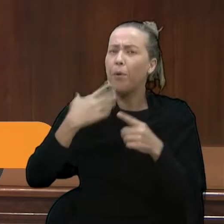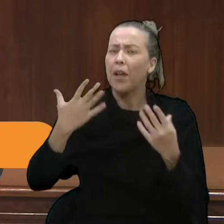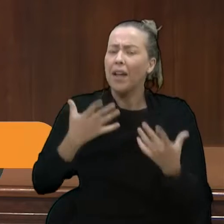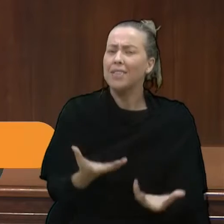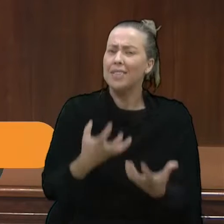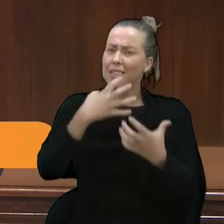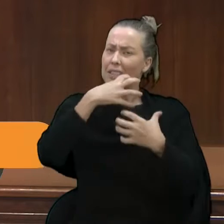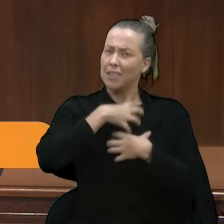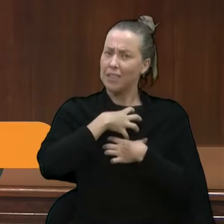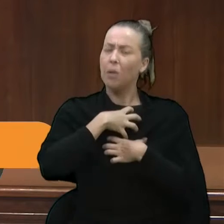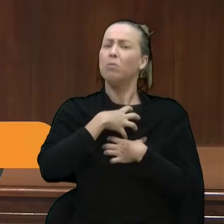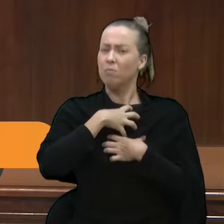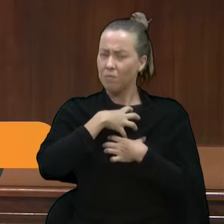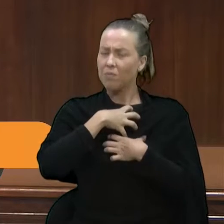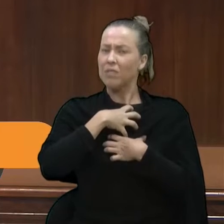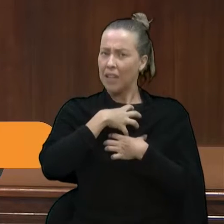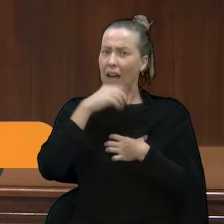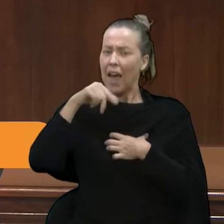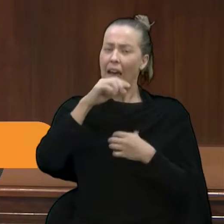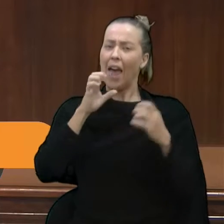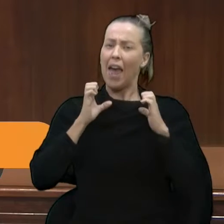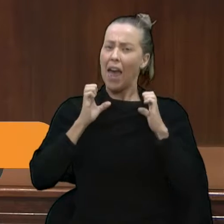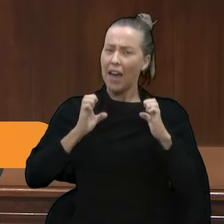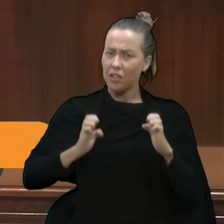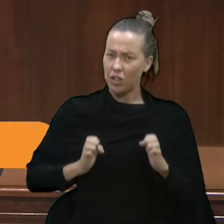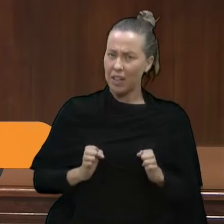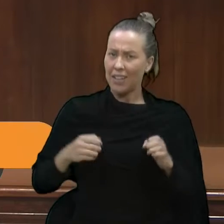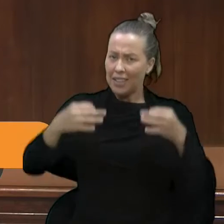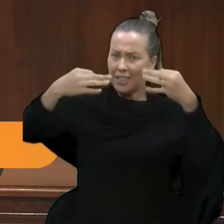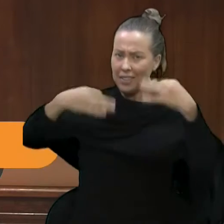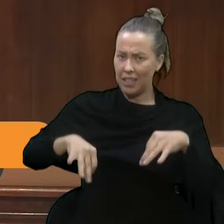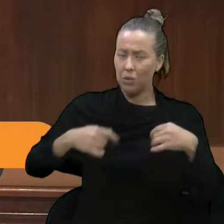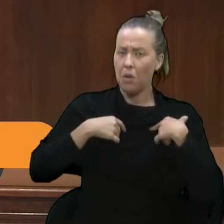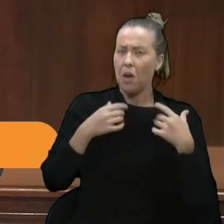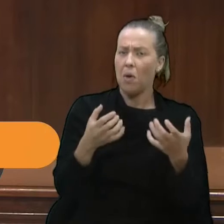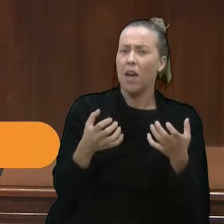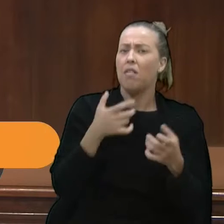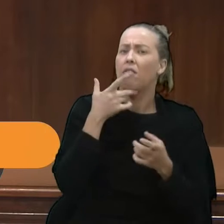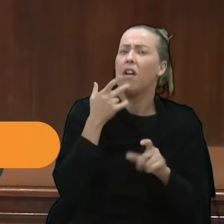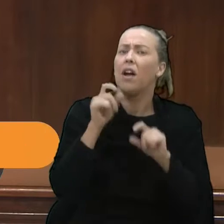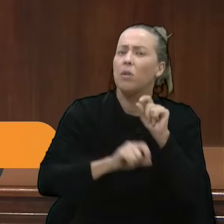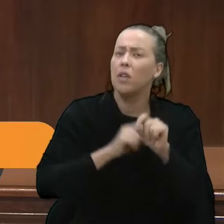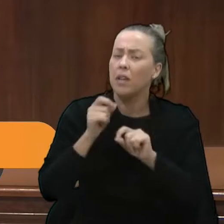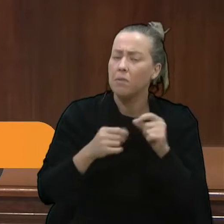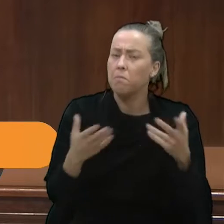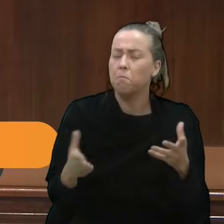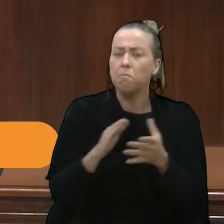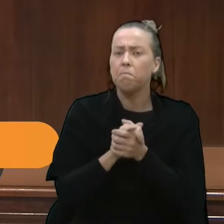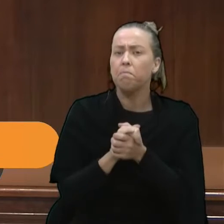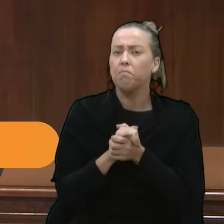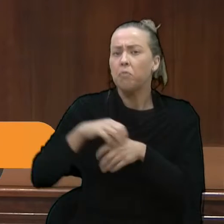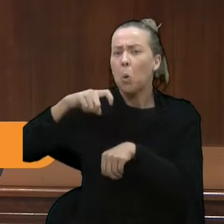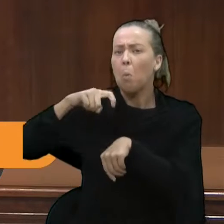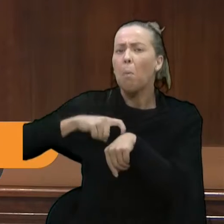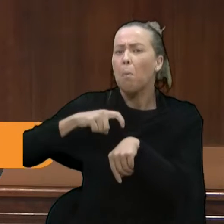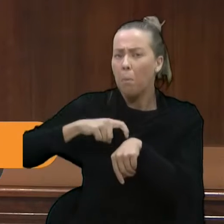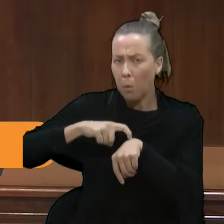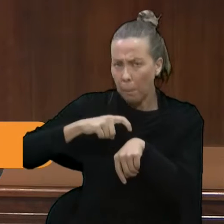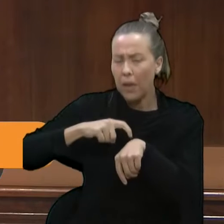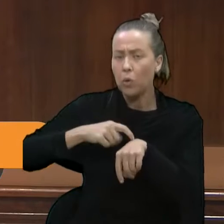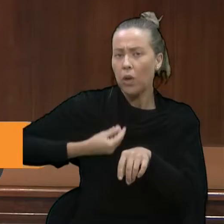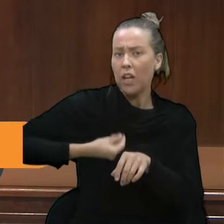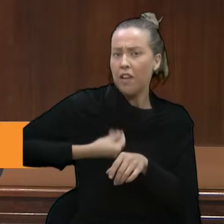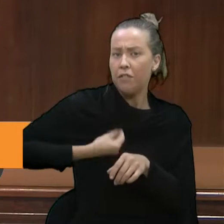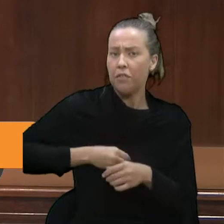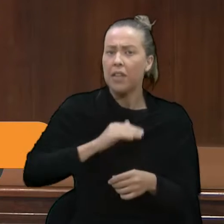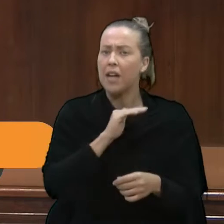sensação e é uma textura ética. E eu quero trazer isso porque nesse momento entre vida